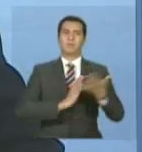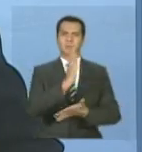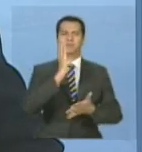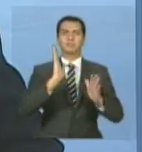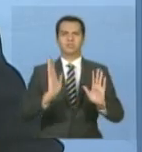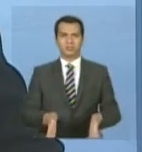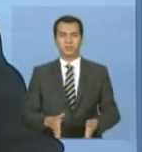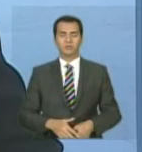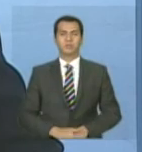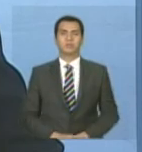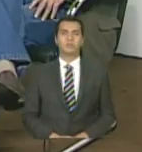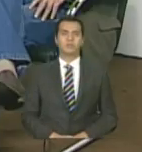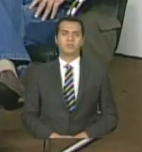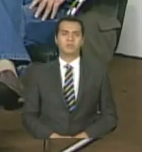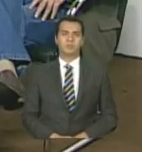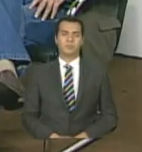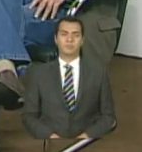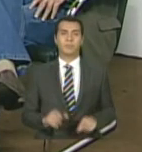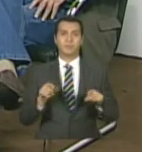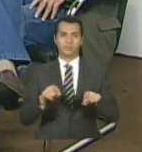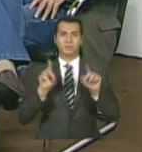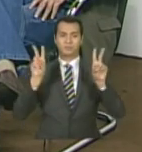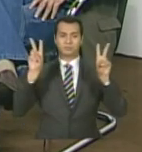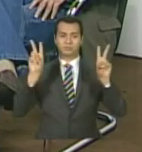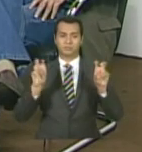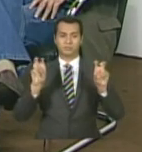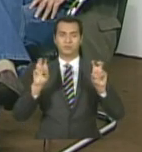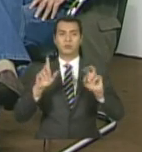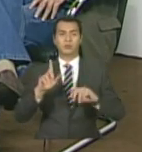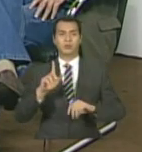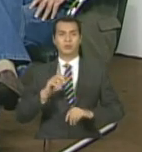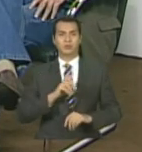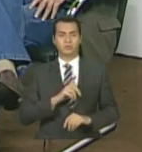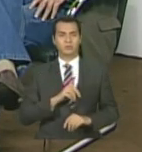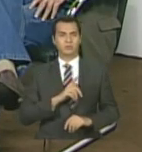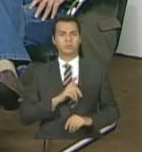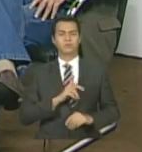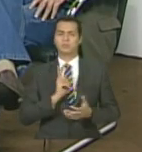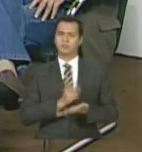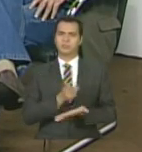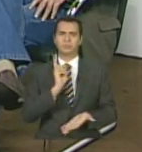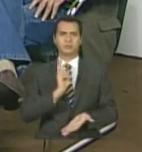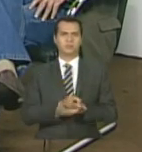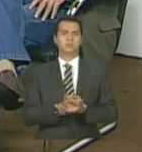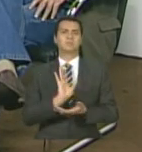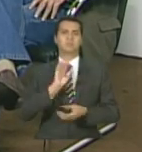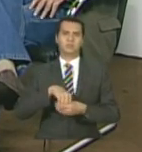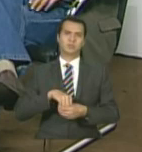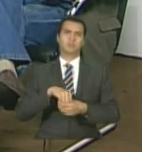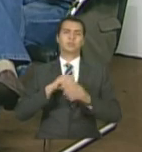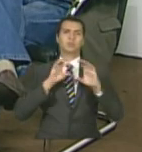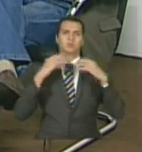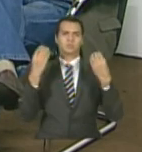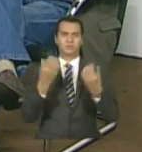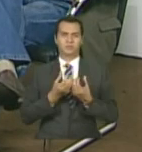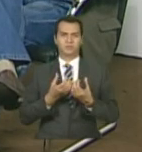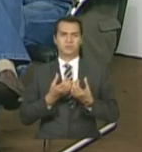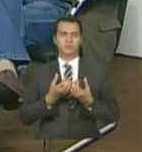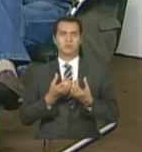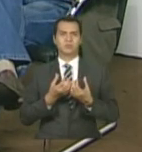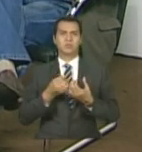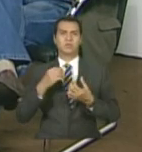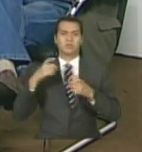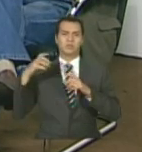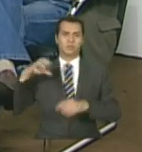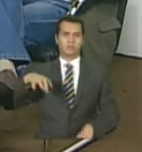E esse foi um tema que esteve presente sempre nas conferências regionais e nas conferências